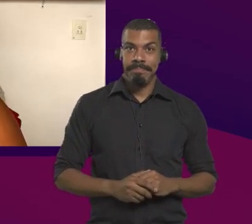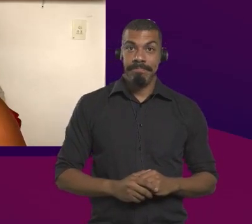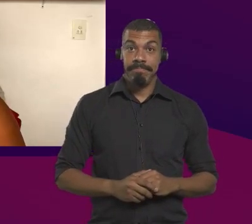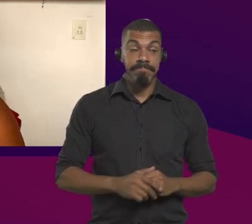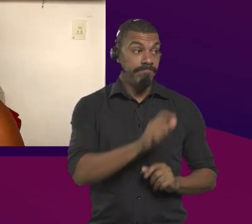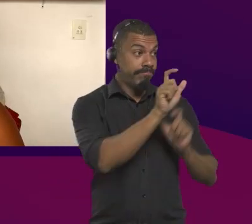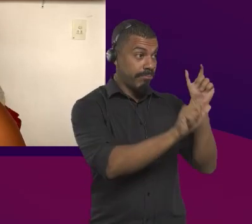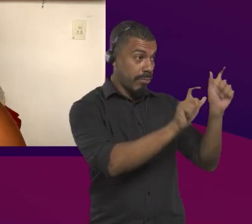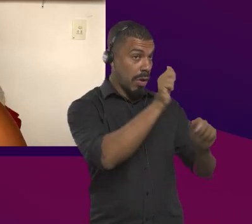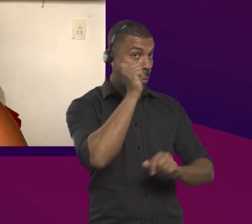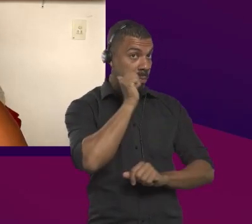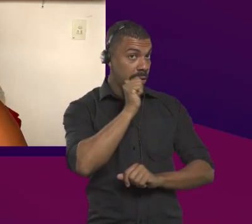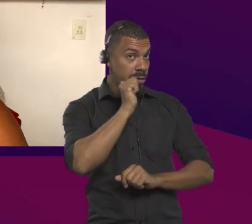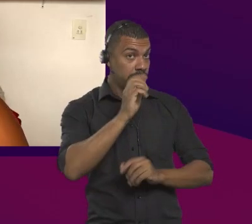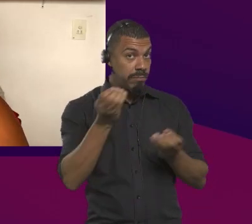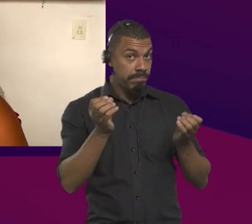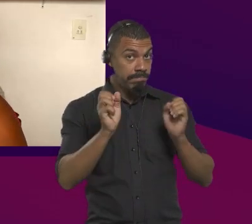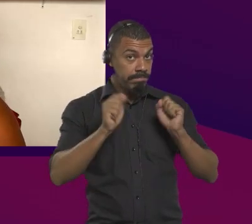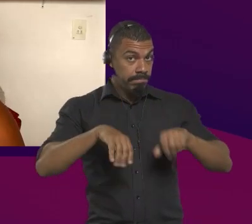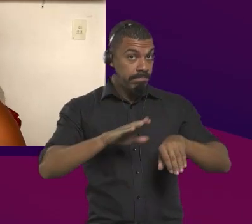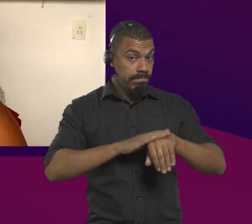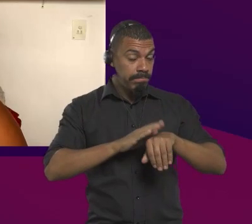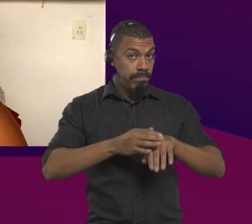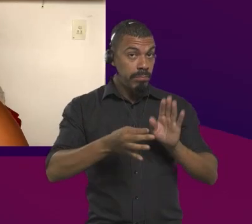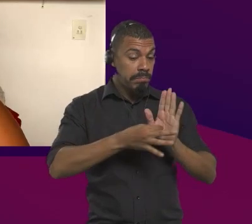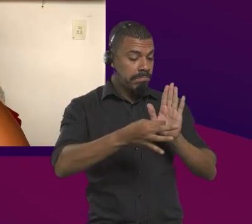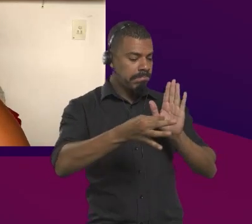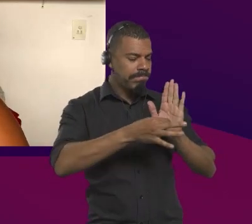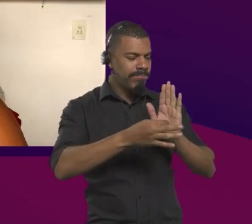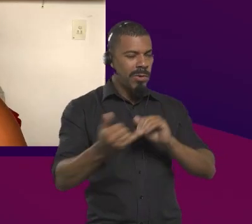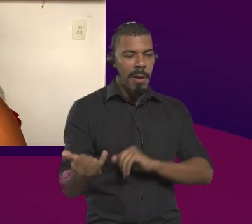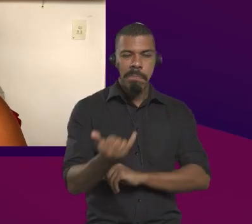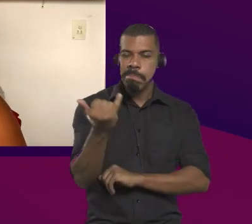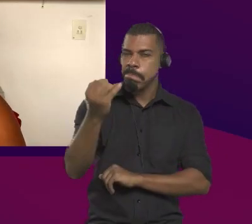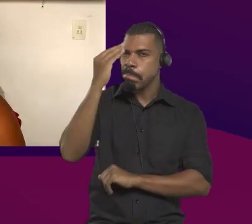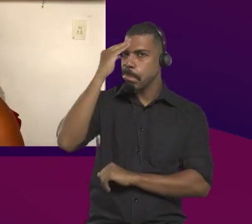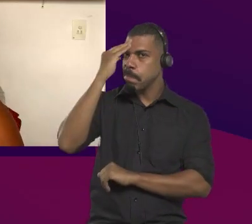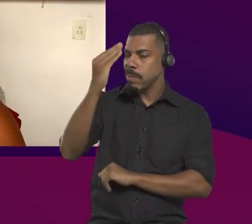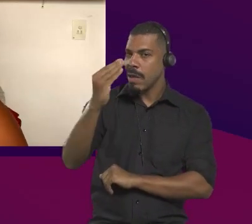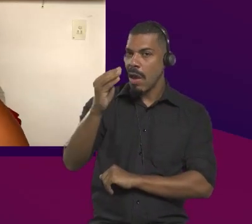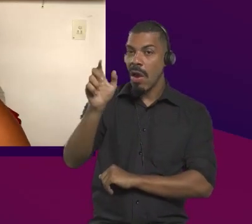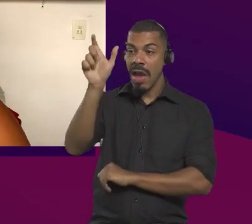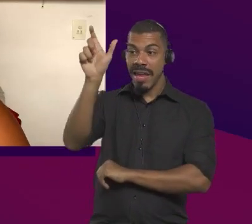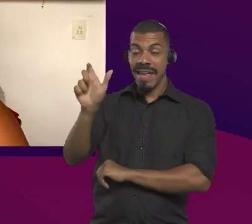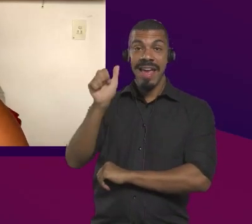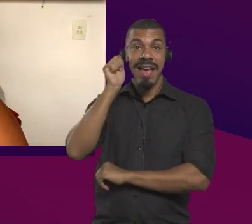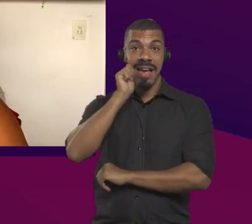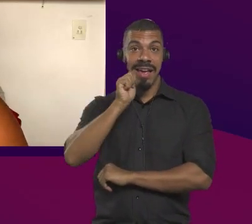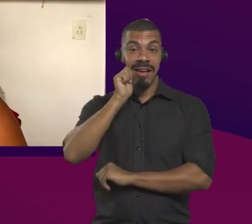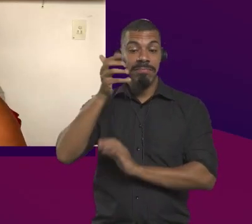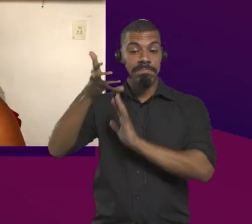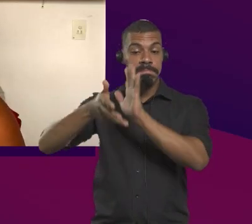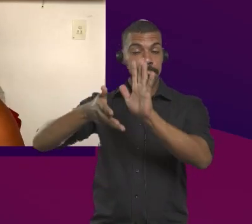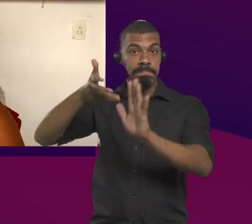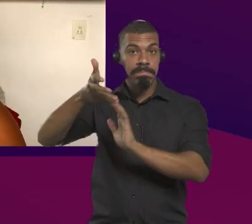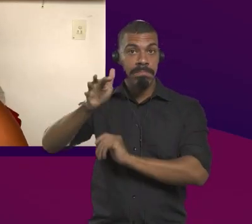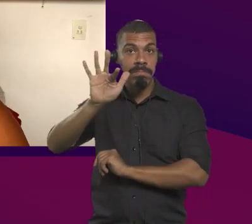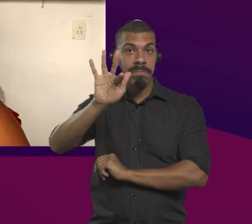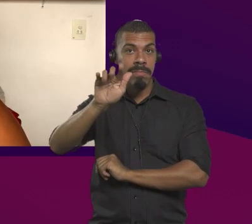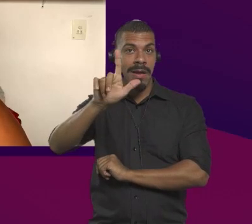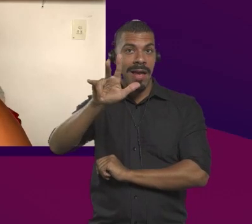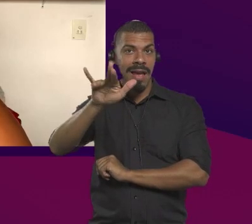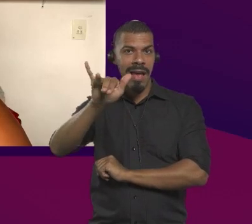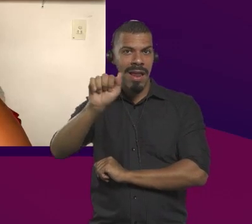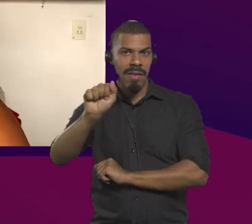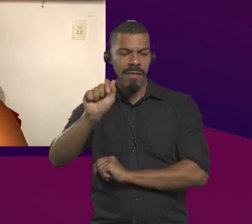Meninas, se vocês me permitirem, eu acho que tem uma Sim. coisa que é fundamental, que a Flávia acabou de falar. A gente precisa entender o que é gordofobia e o